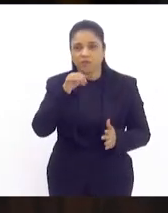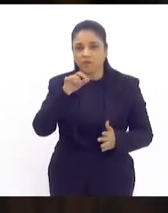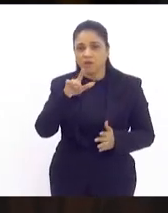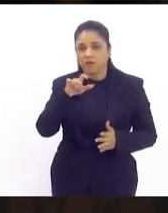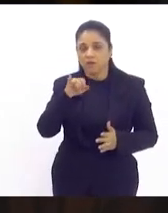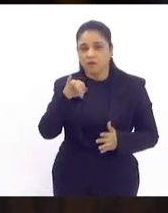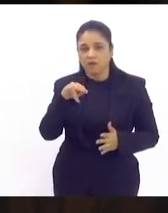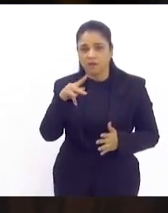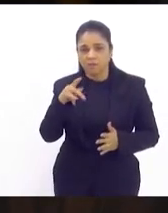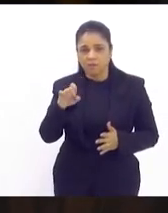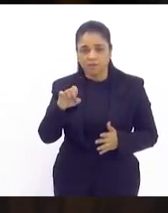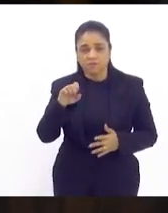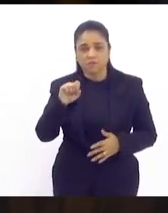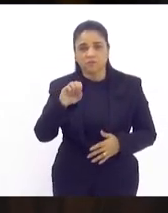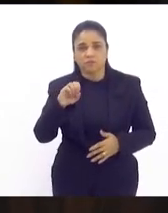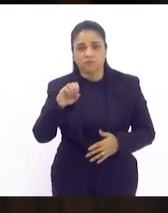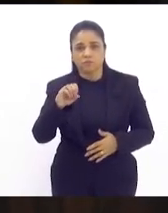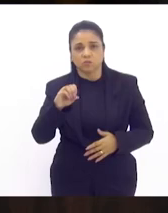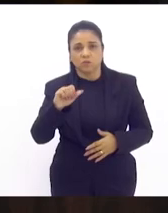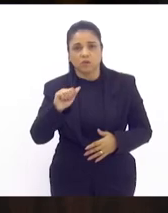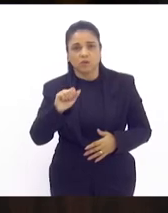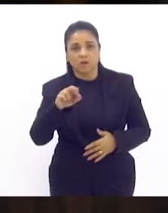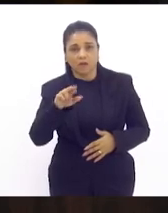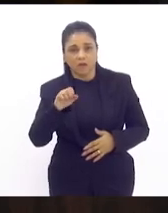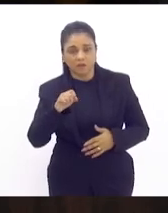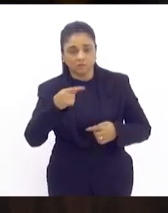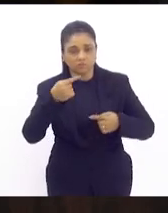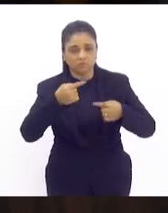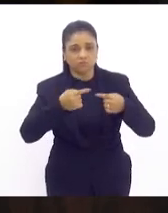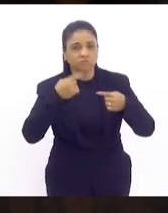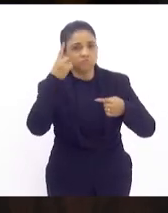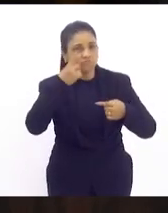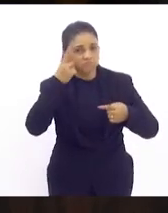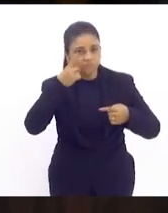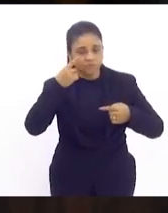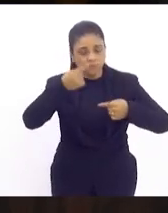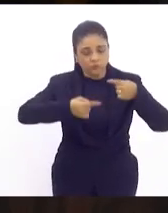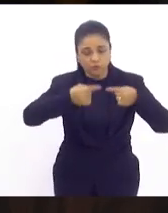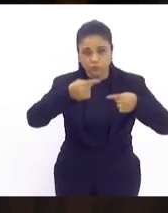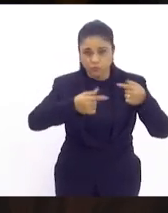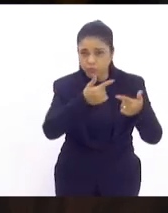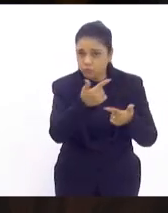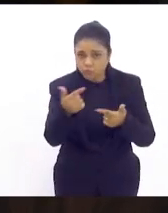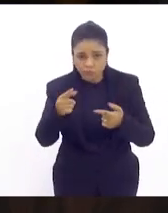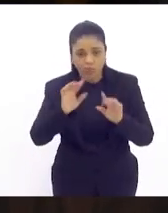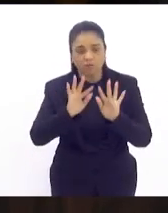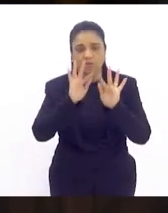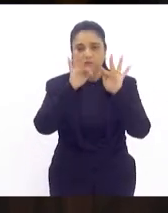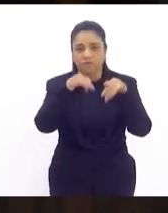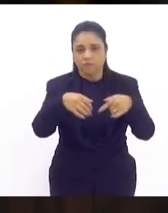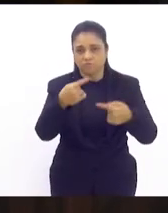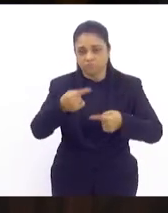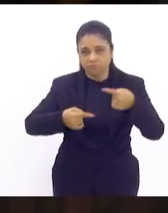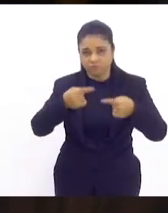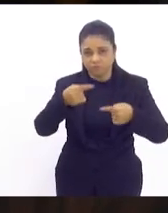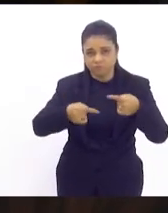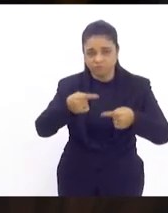discussão não havendo com quem queira discutir encerrada a discussão